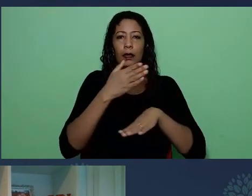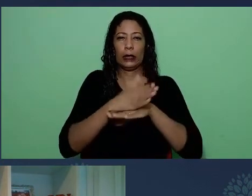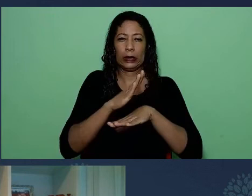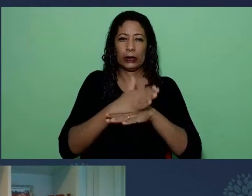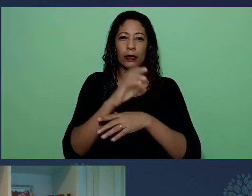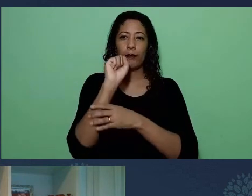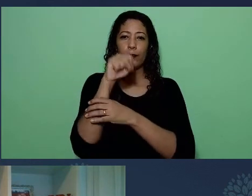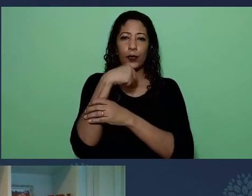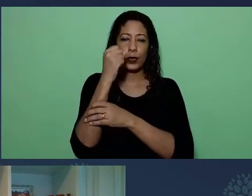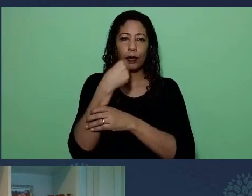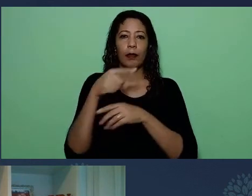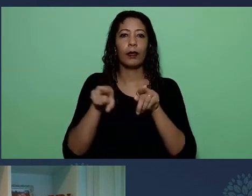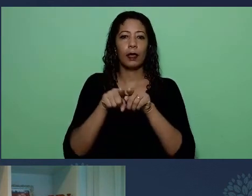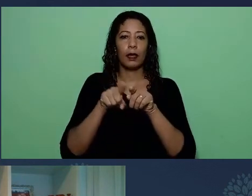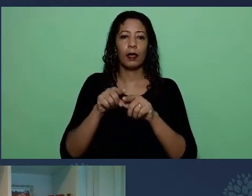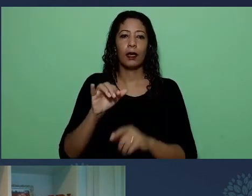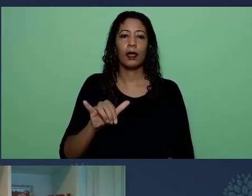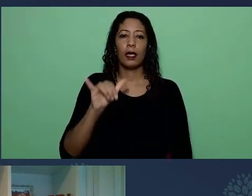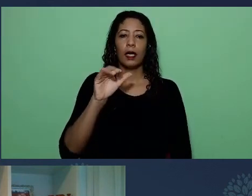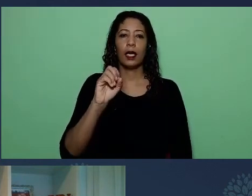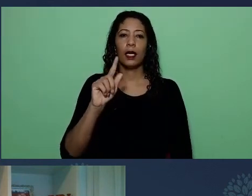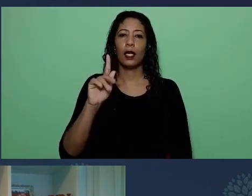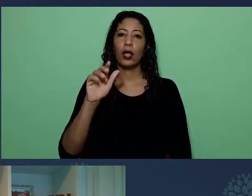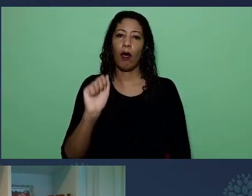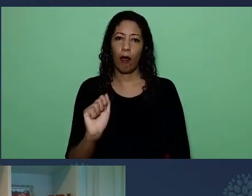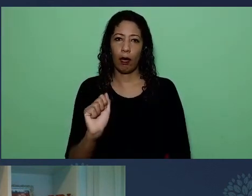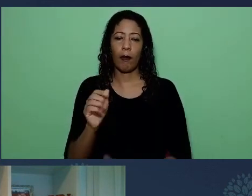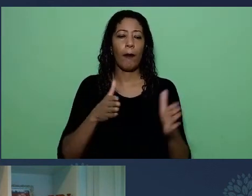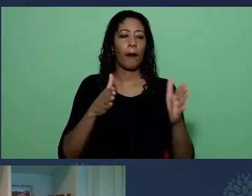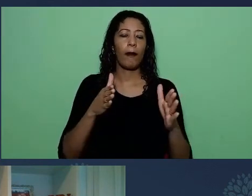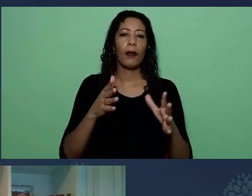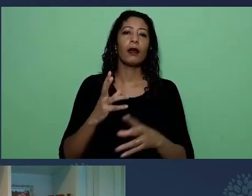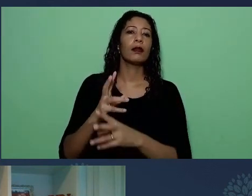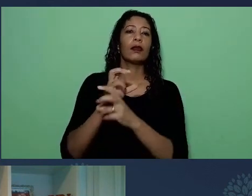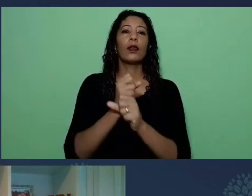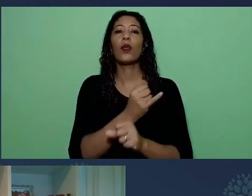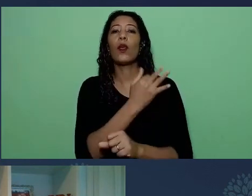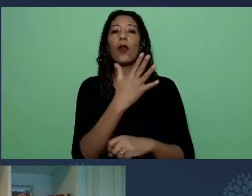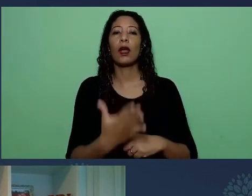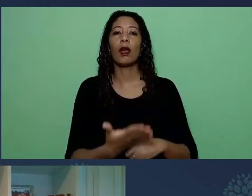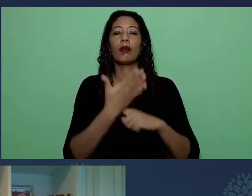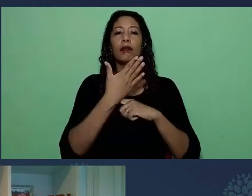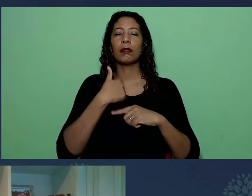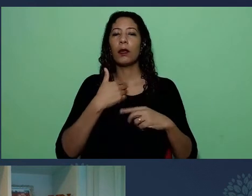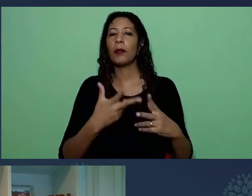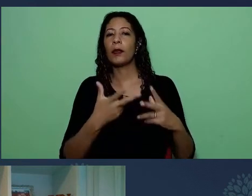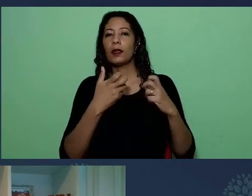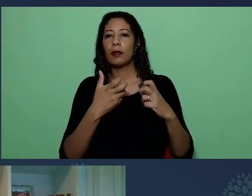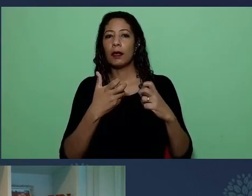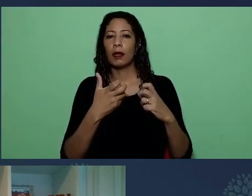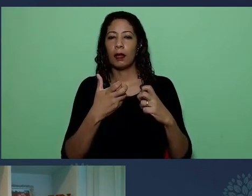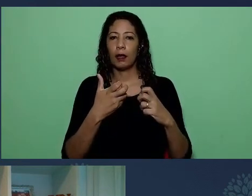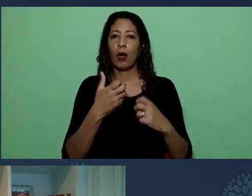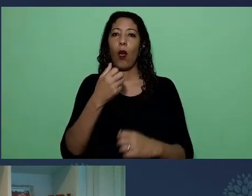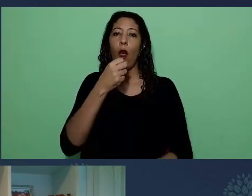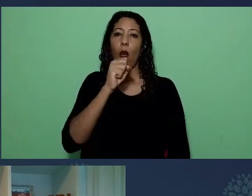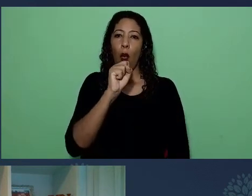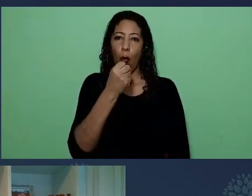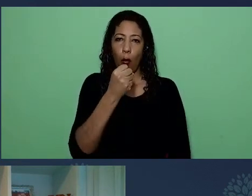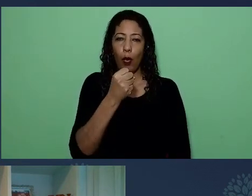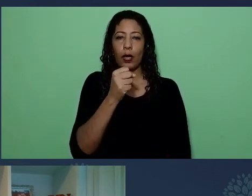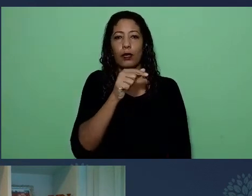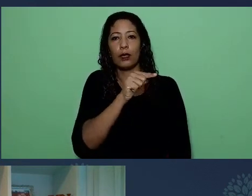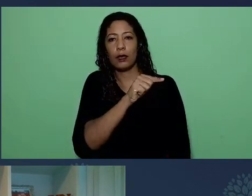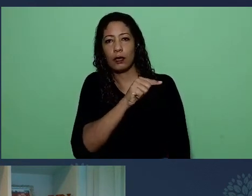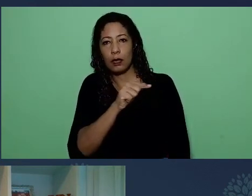yoga? No mínimo 8 semanas, tá? Então, para qualquer tipo de tratamento dessa natureza, a